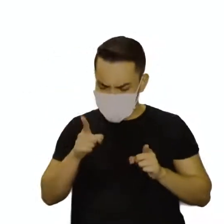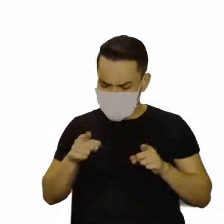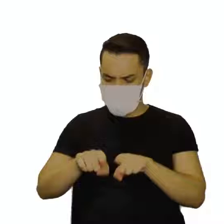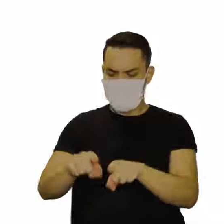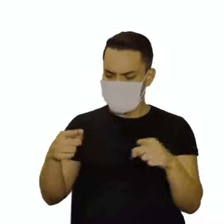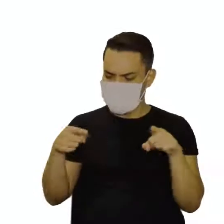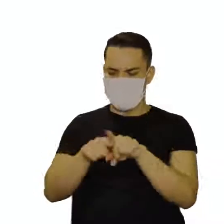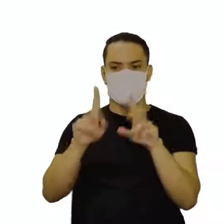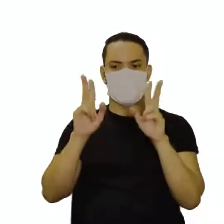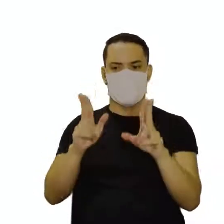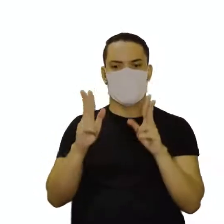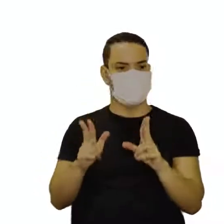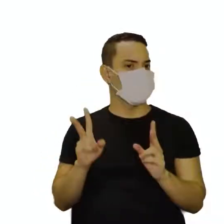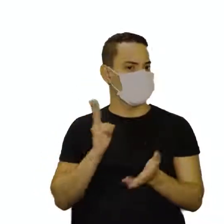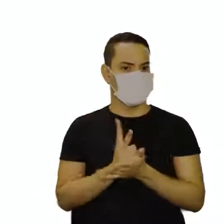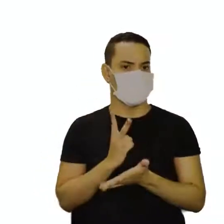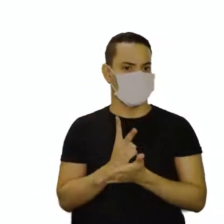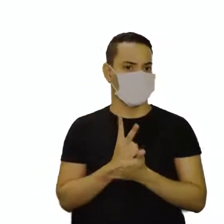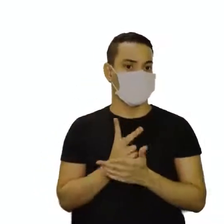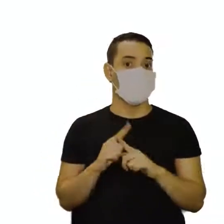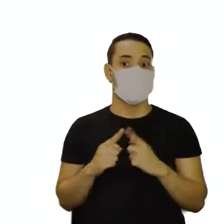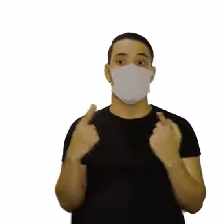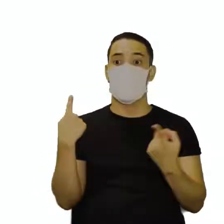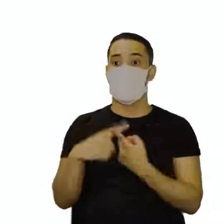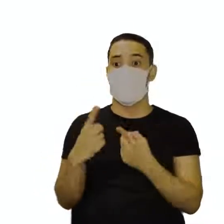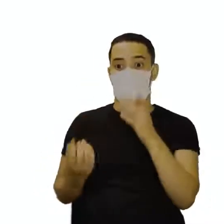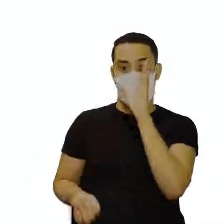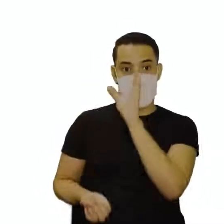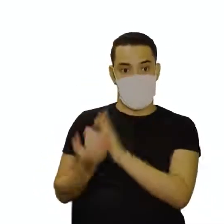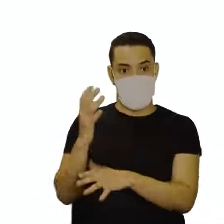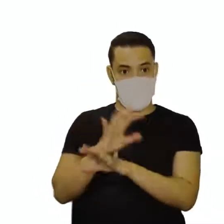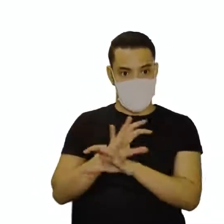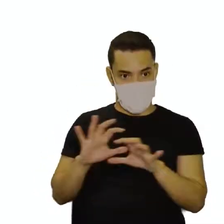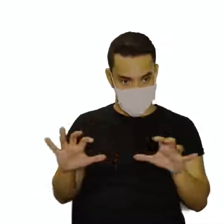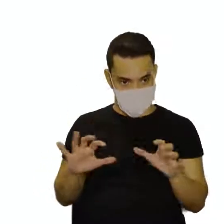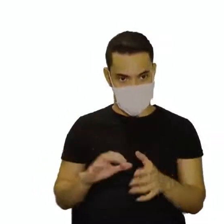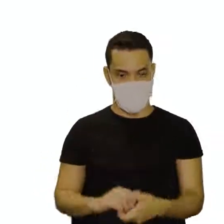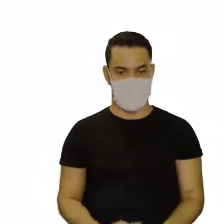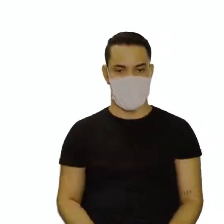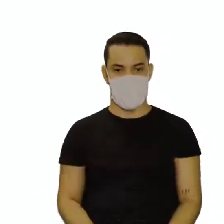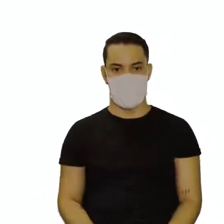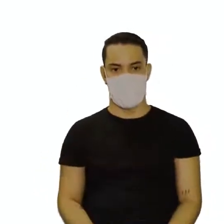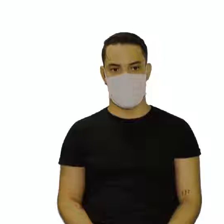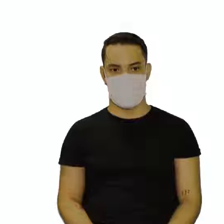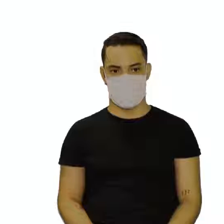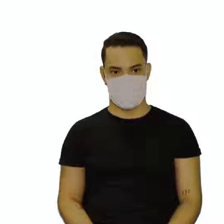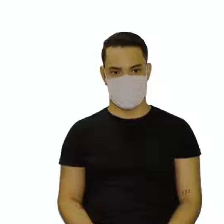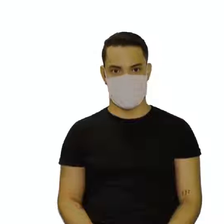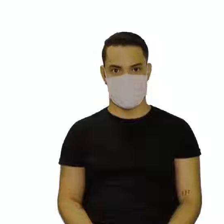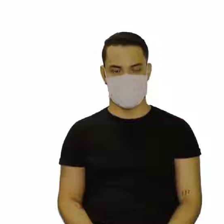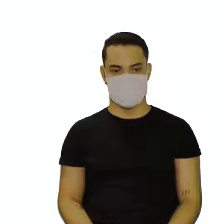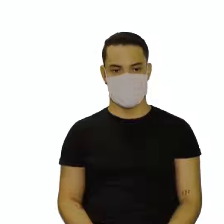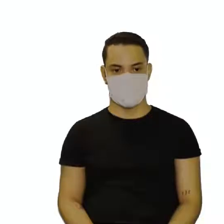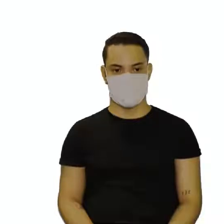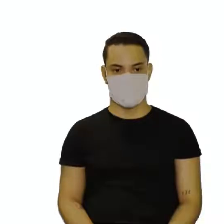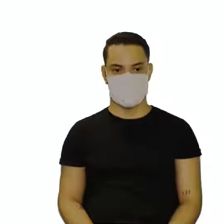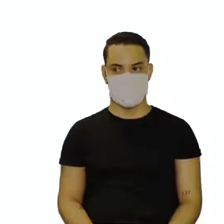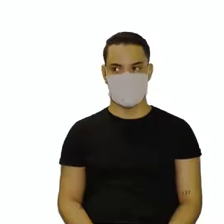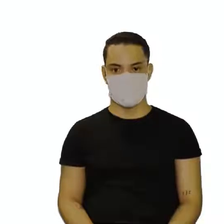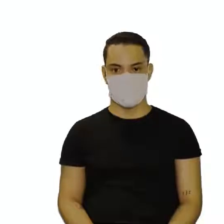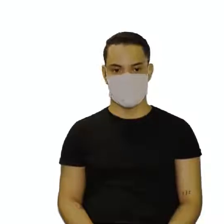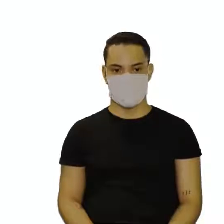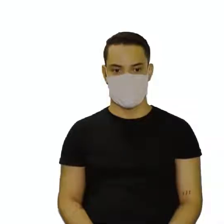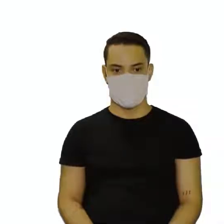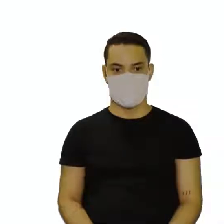dele. Mas por que apareceu isso aí, né? Vamos dizer... Desculpa. Dizer por